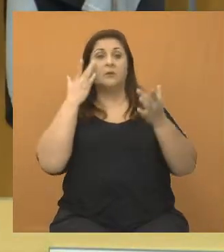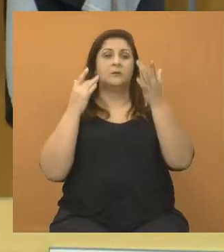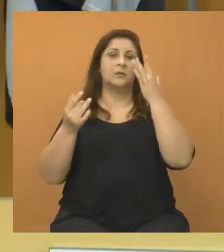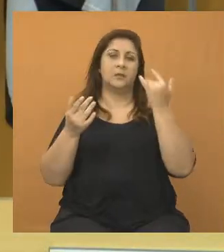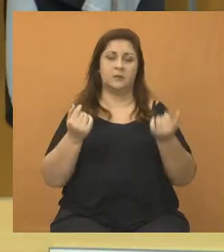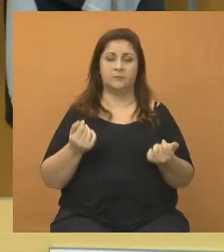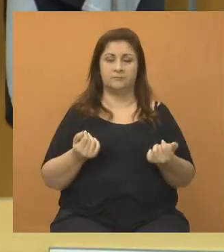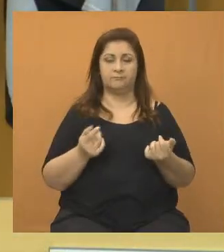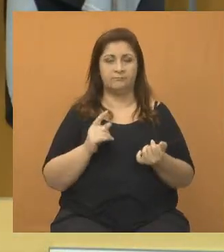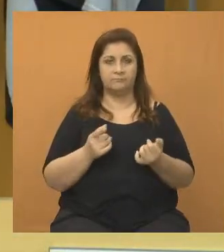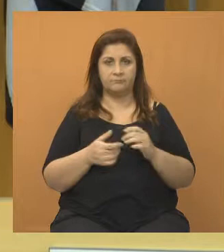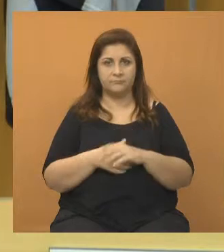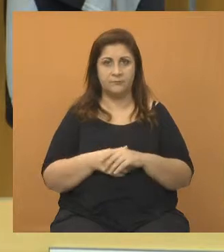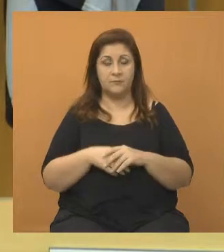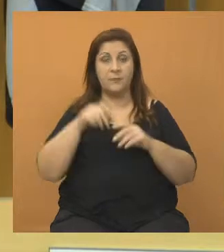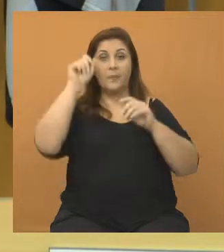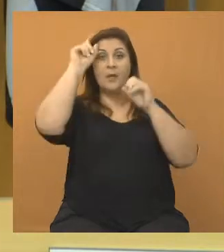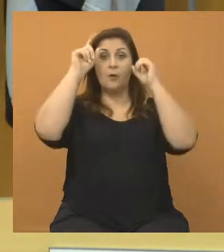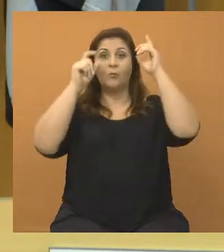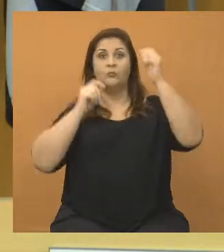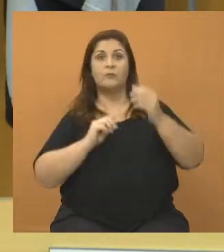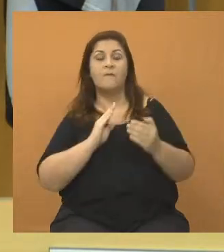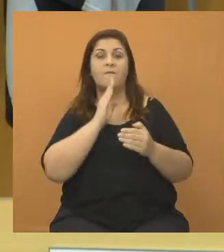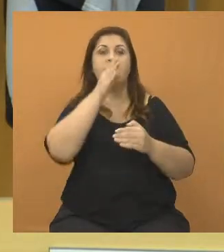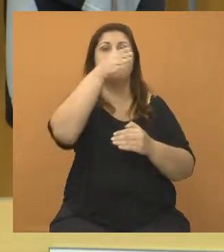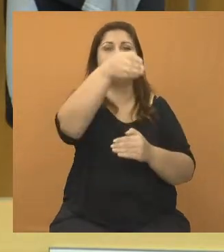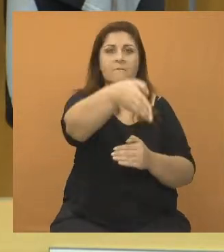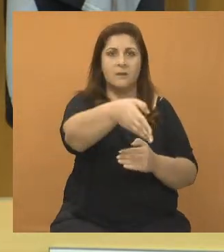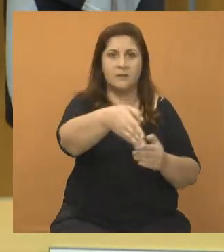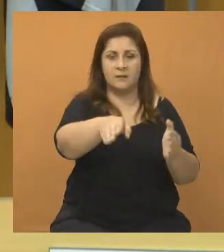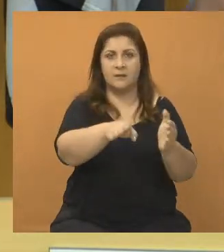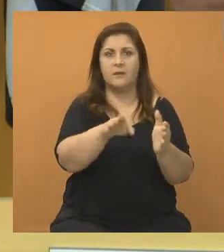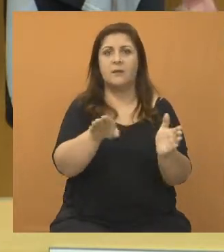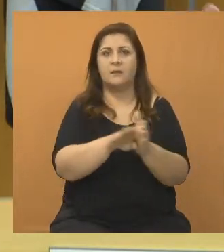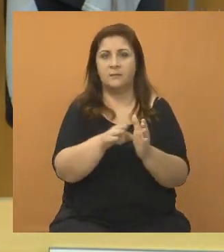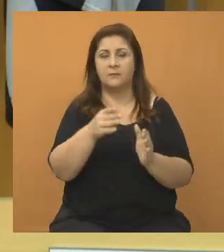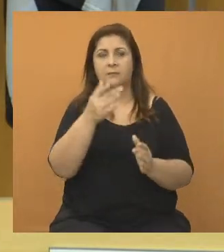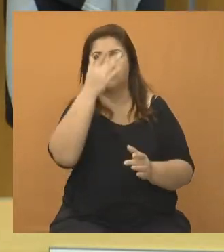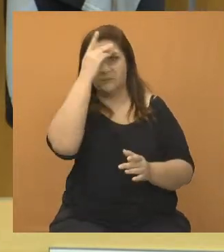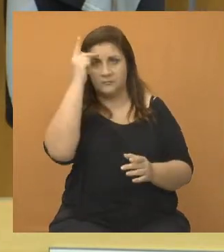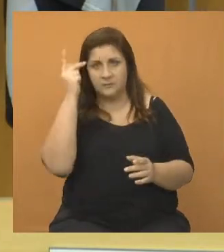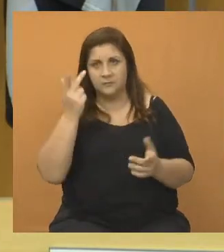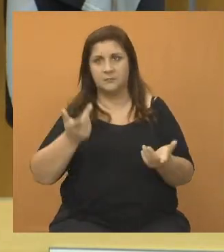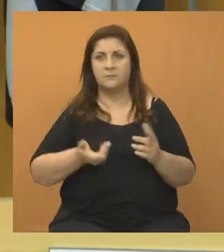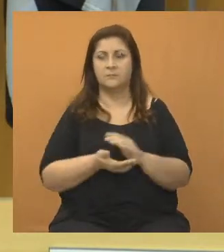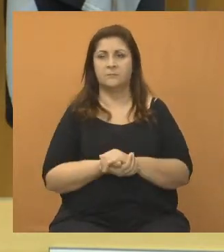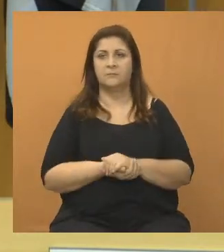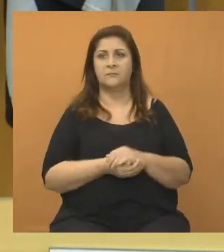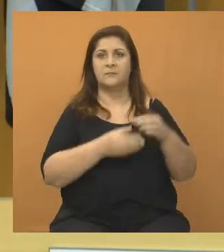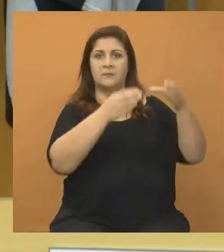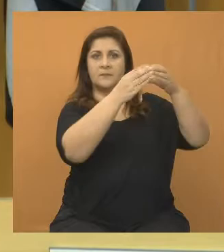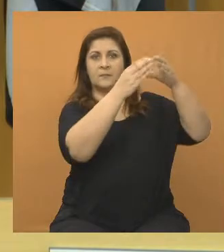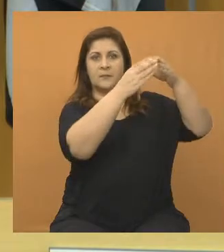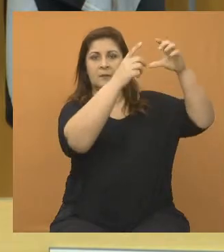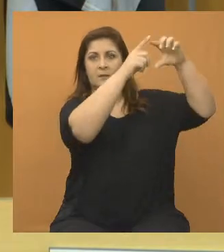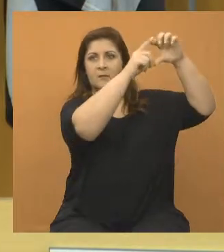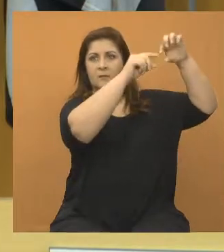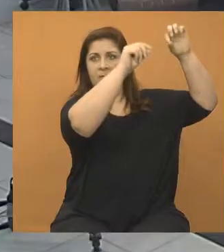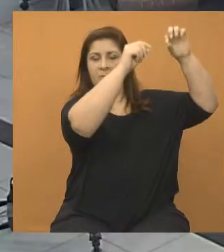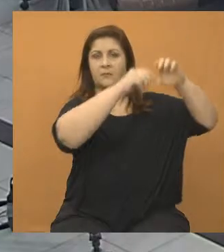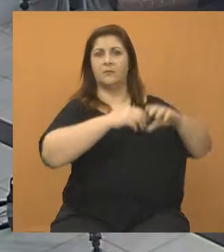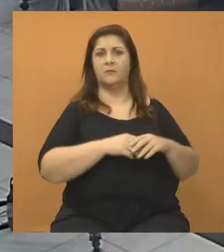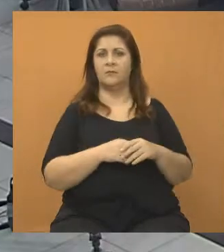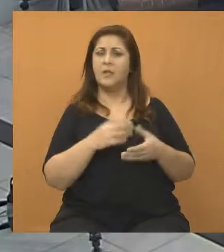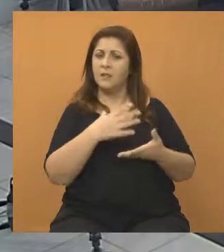Não, a cultura tem que ir até o munícipe. Né? A cultura tem que ir no Parque Meia Lua. O Valmir está aqui, que não me deixa mentir, que a gente